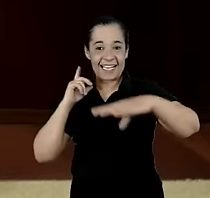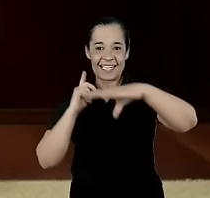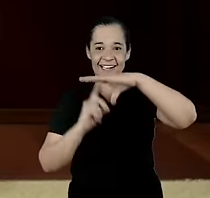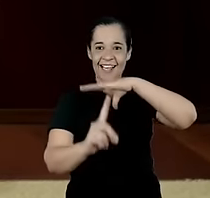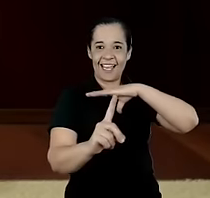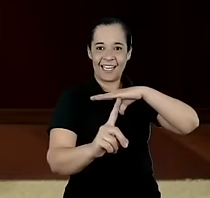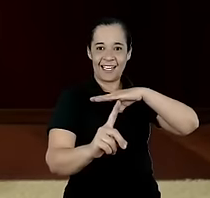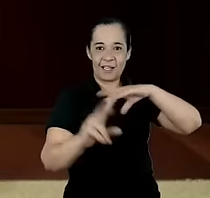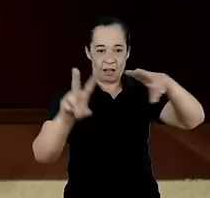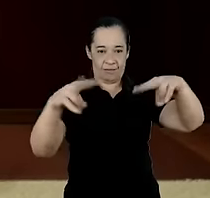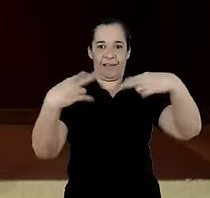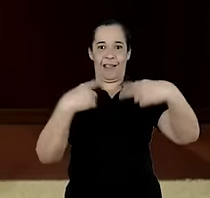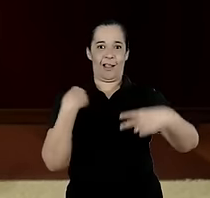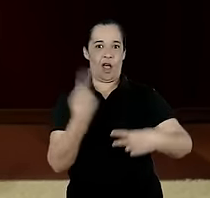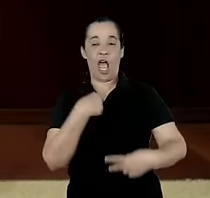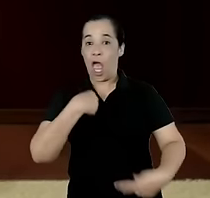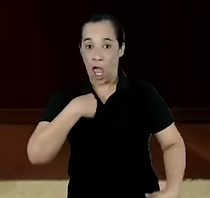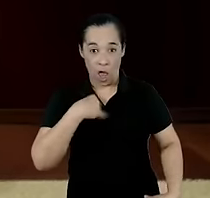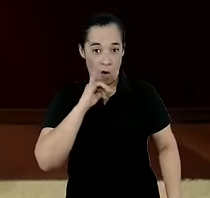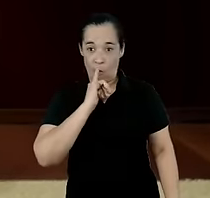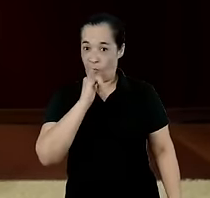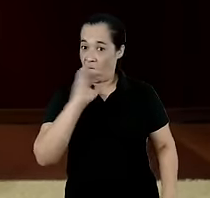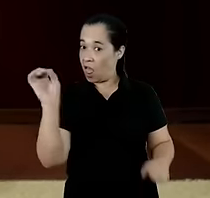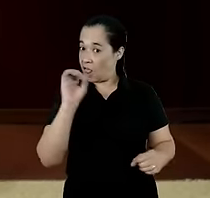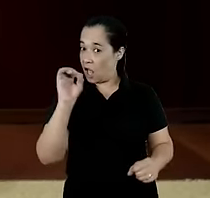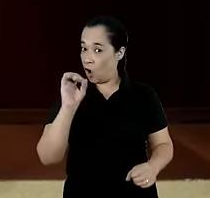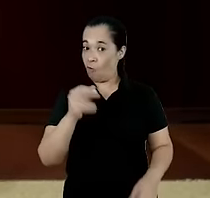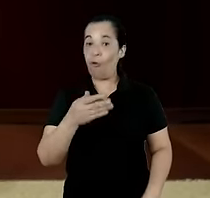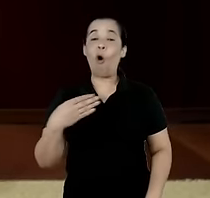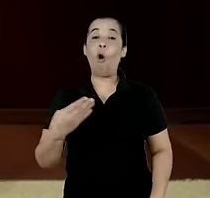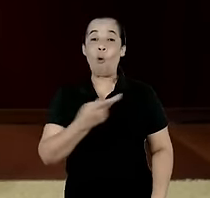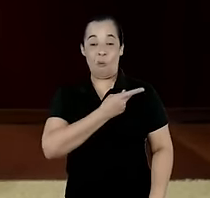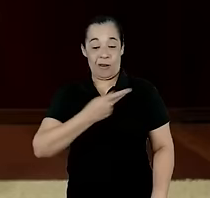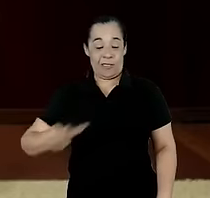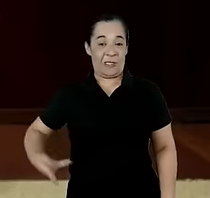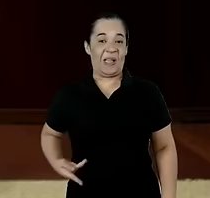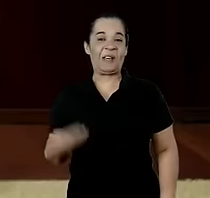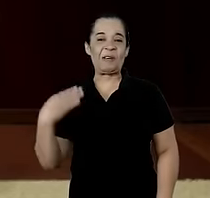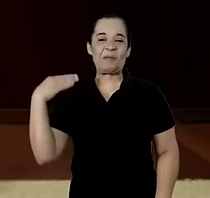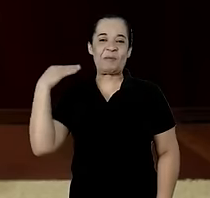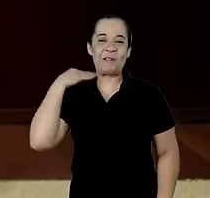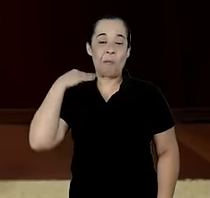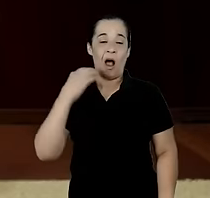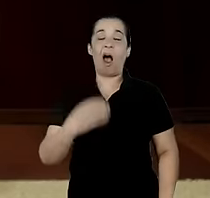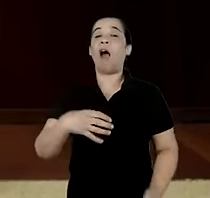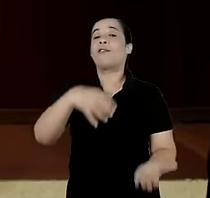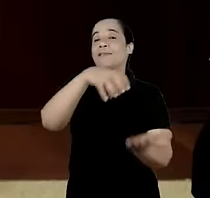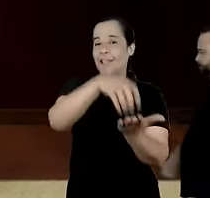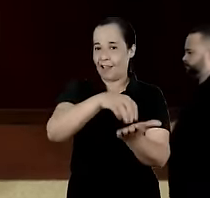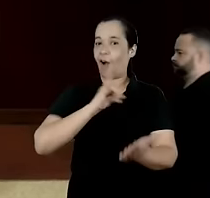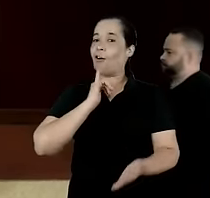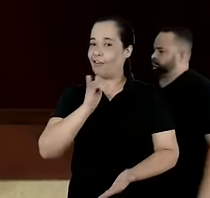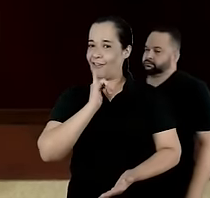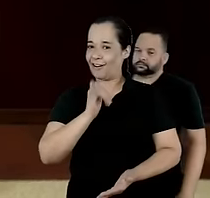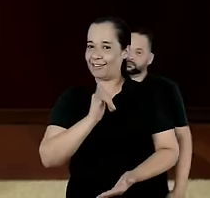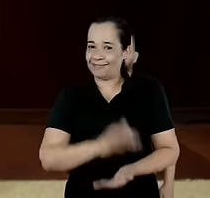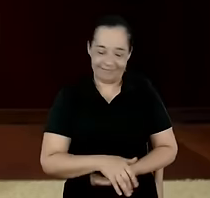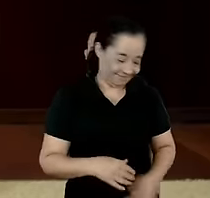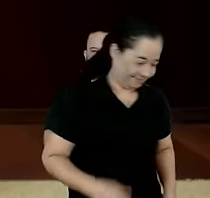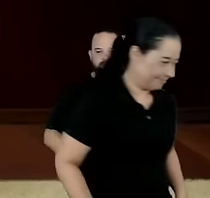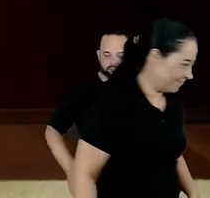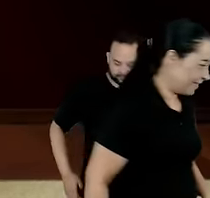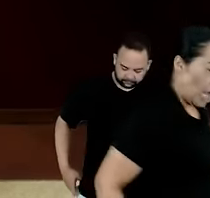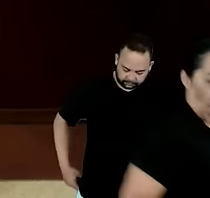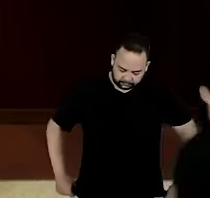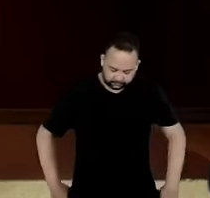falar hoje não fui eu nem O Cris foi o presidente do Banco Central Falando que ele já tá é bom isso né Cris é bom que falou ó não fui eu